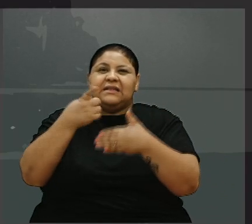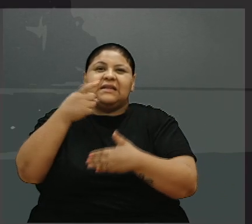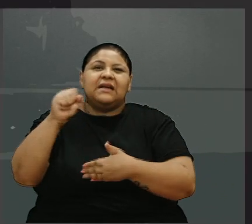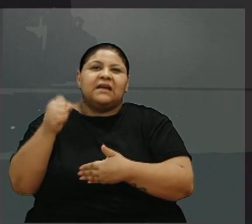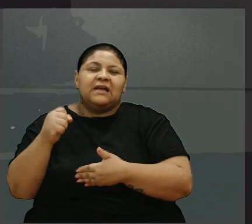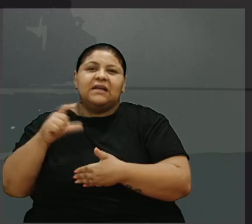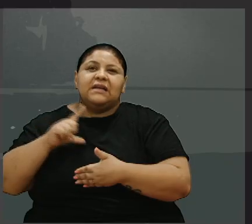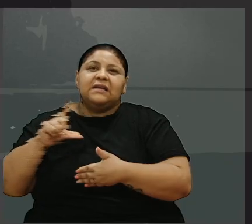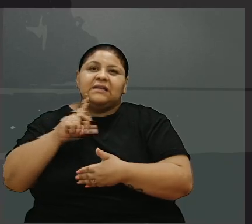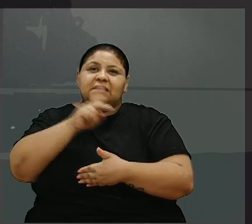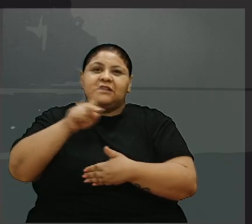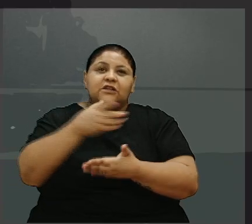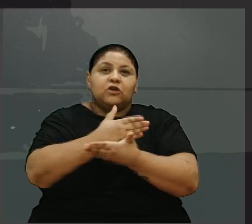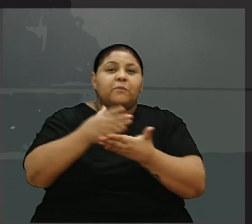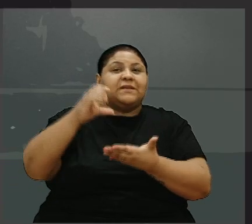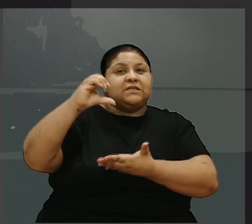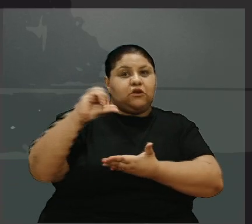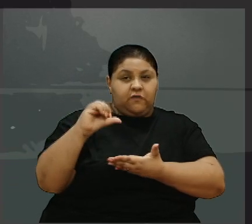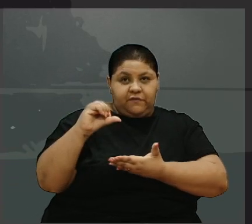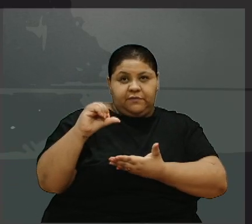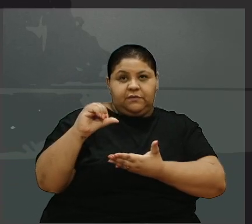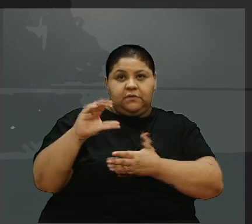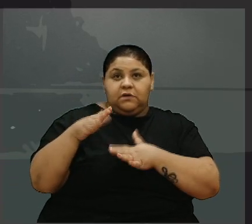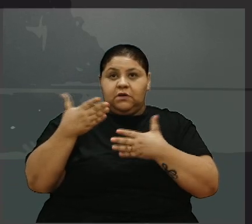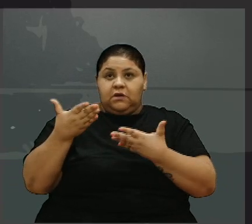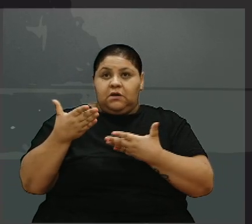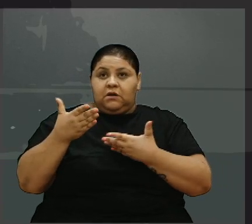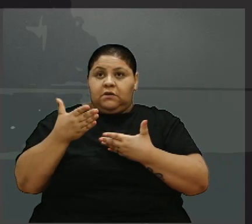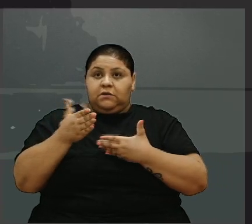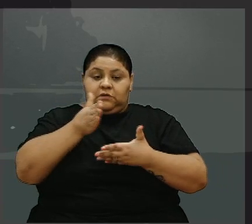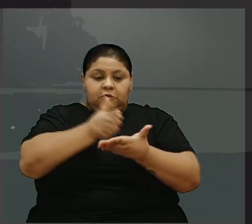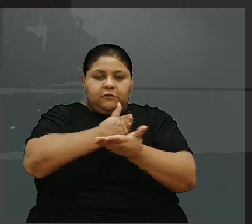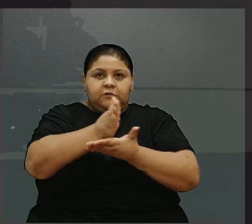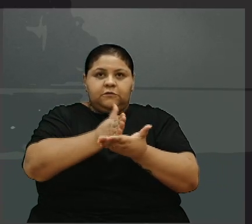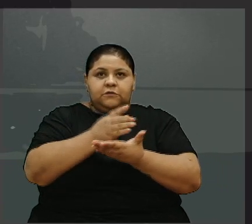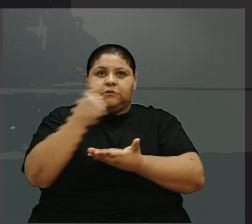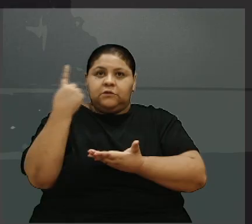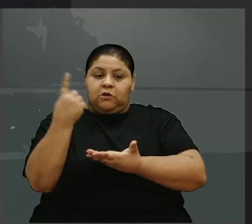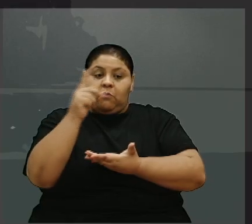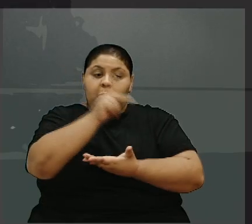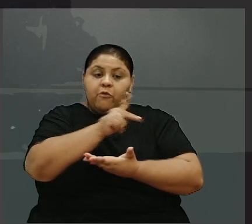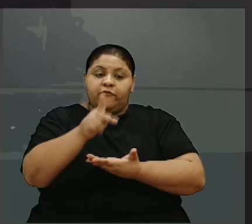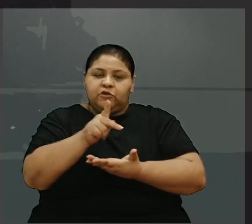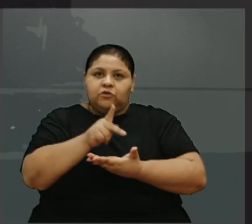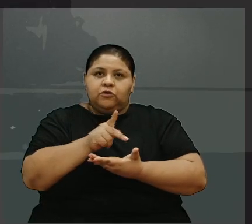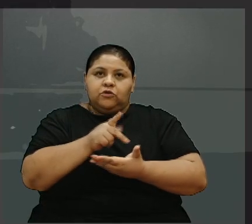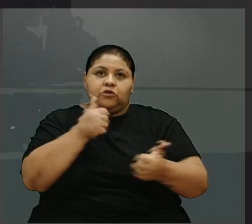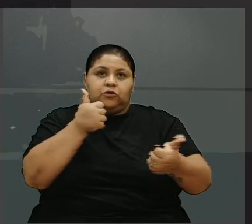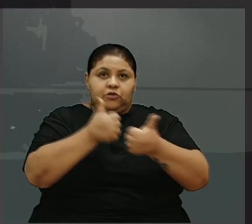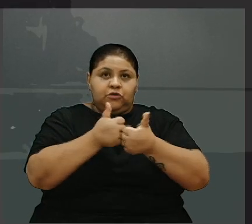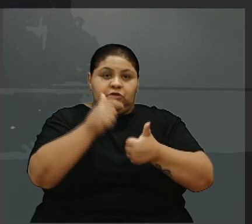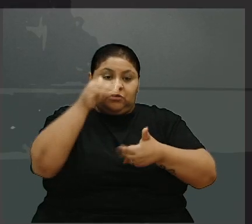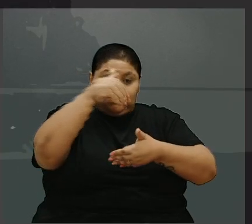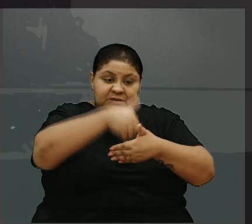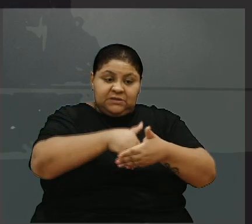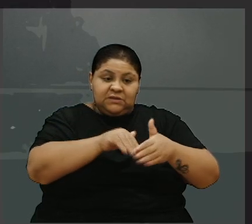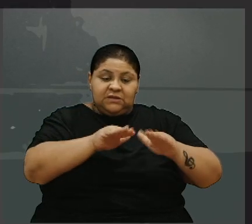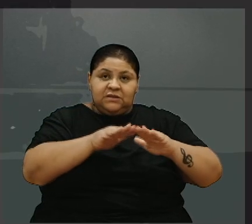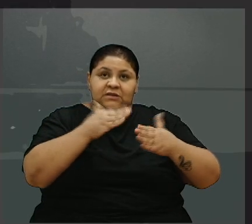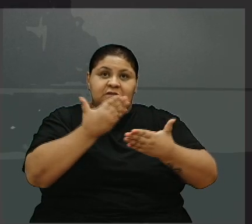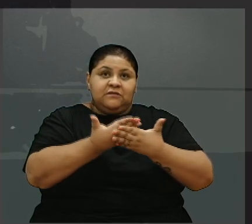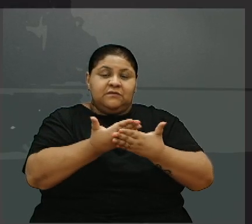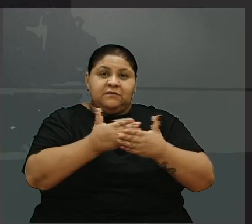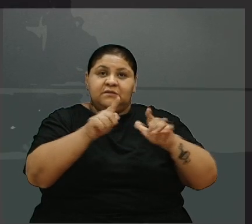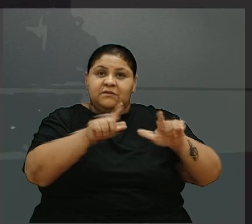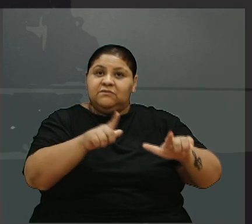professores que começam às 9 horas. Então, nesse meio tempo, é uma professora que fica com essas crianças. Dentro dessas salas de aulas não tem